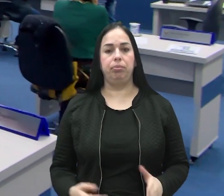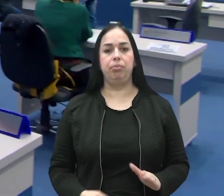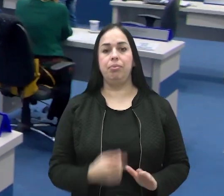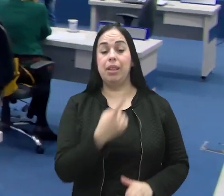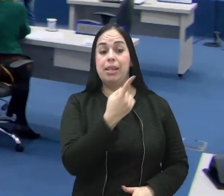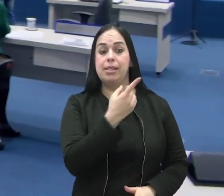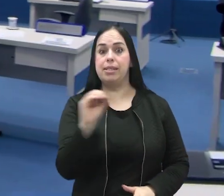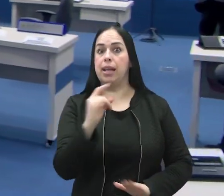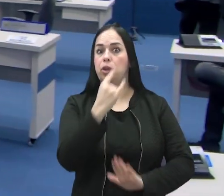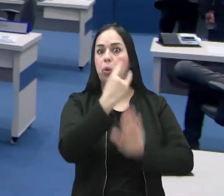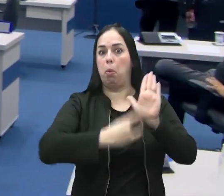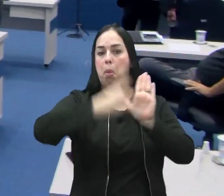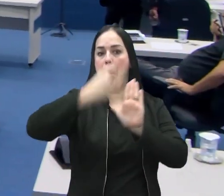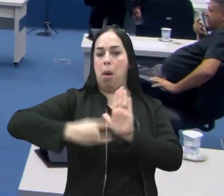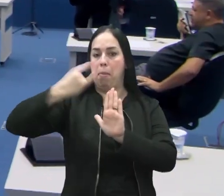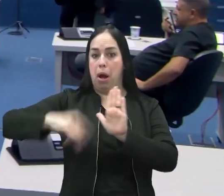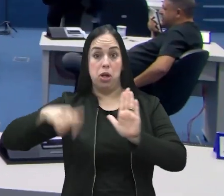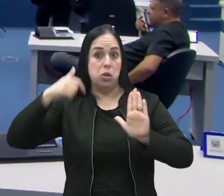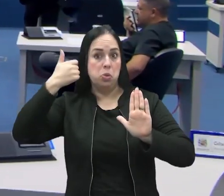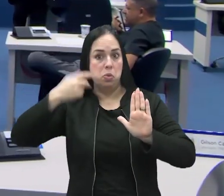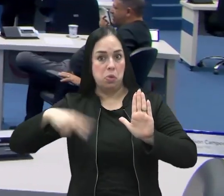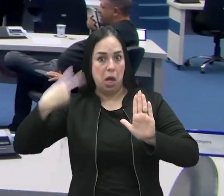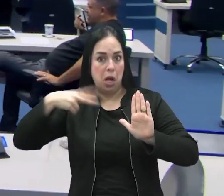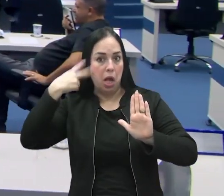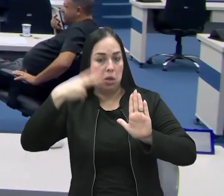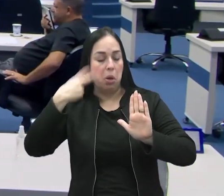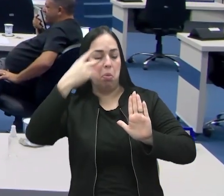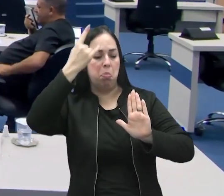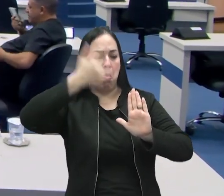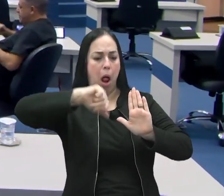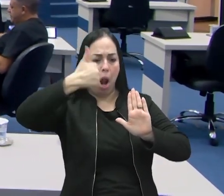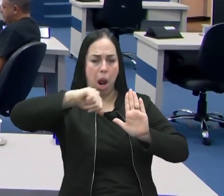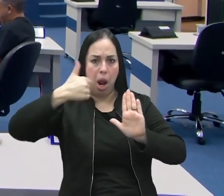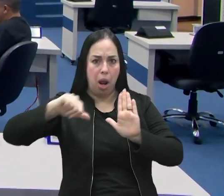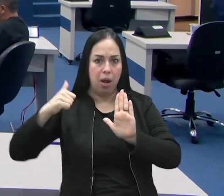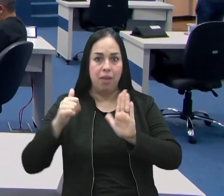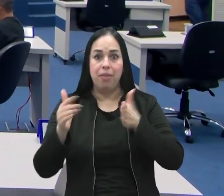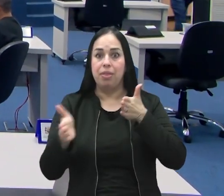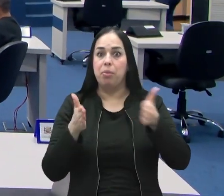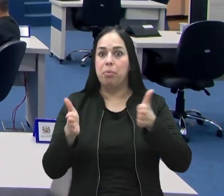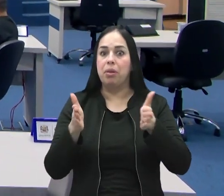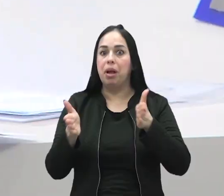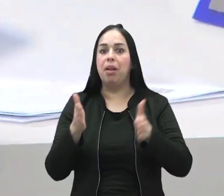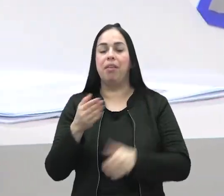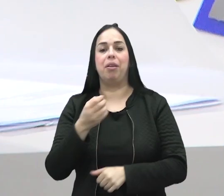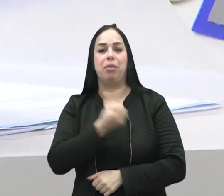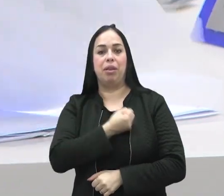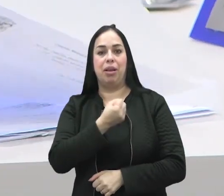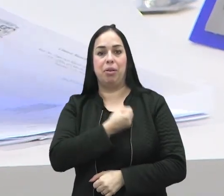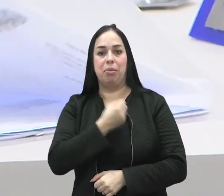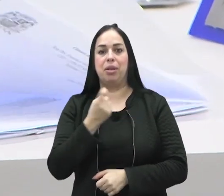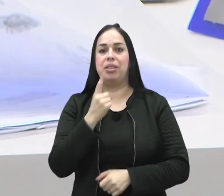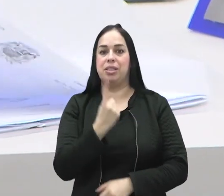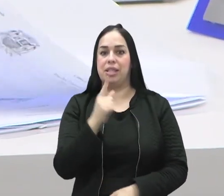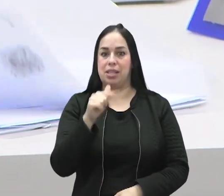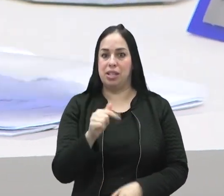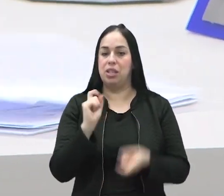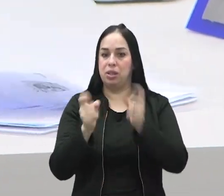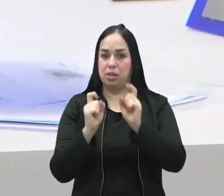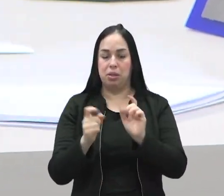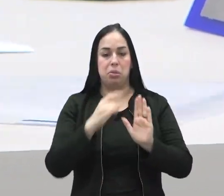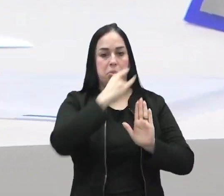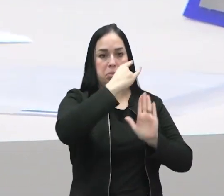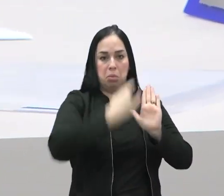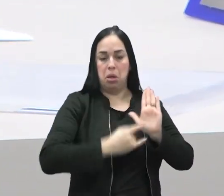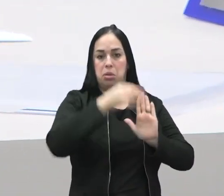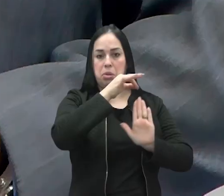Entre os mais de 100 documentos apreciados durante a 27ª sessão do ano, estavam requerimentos,